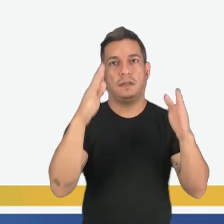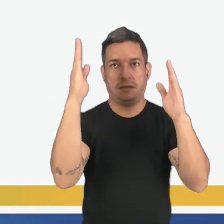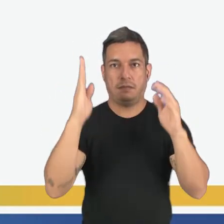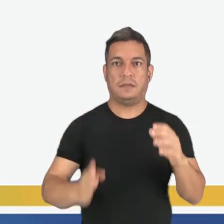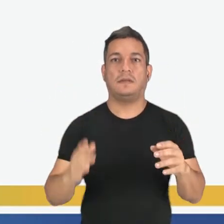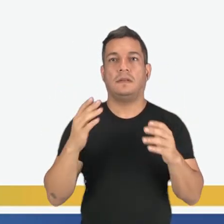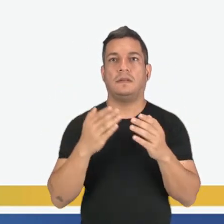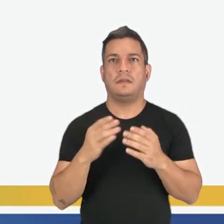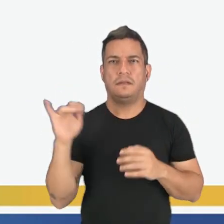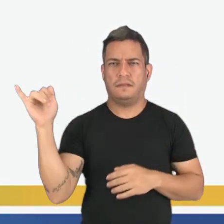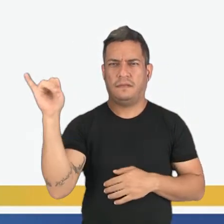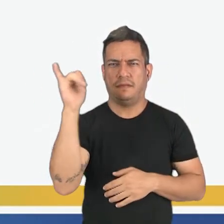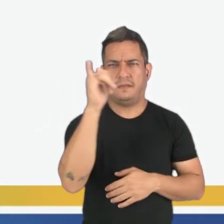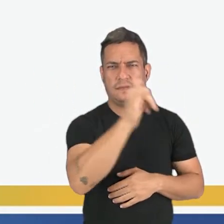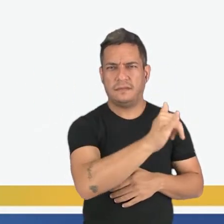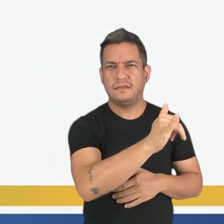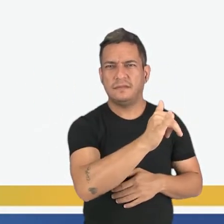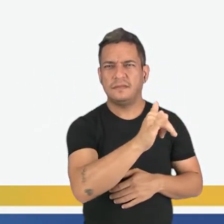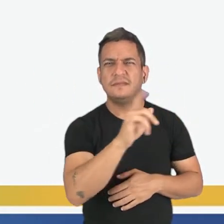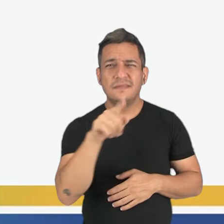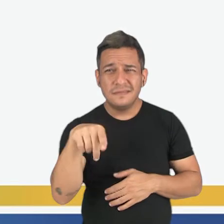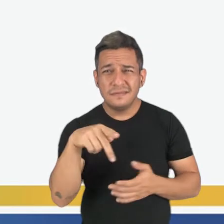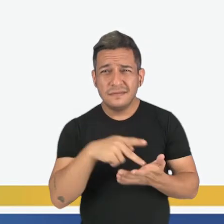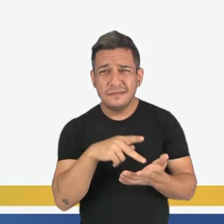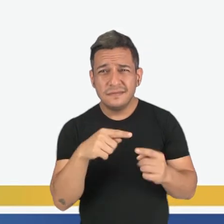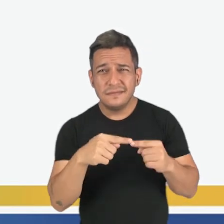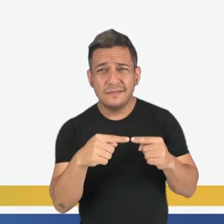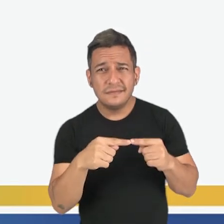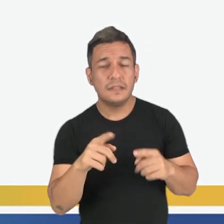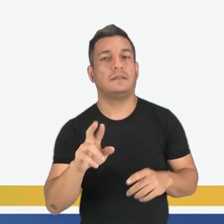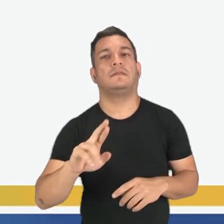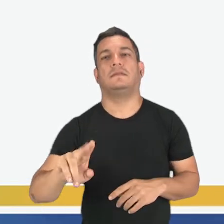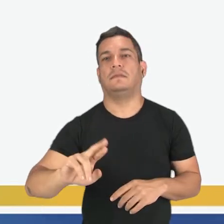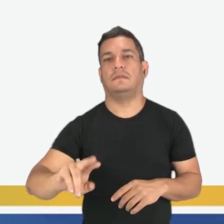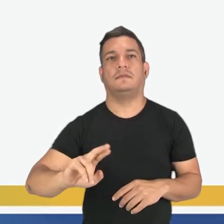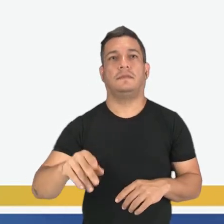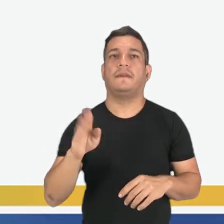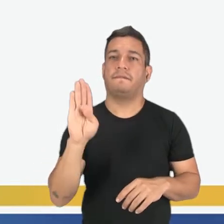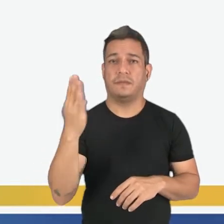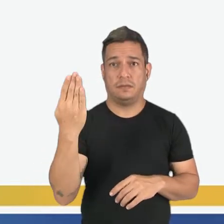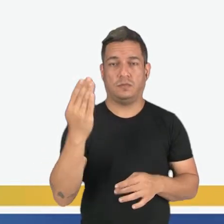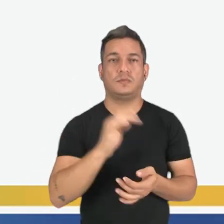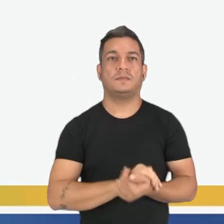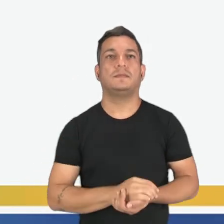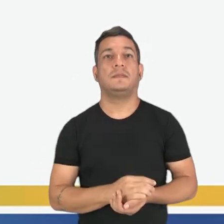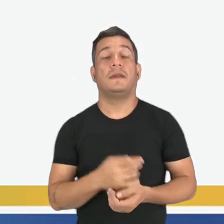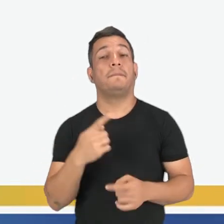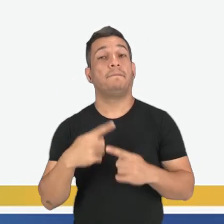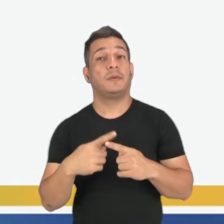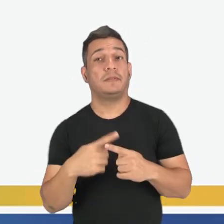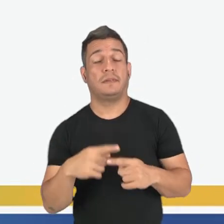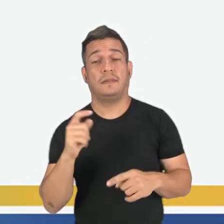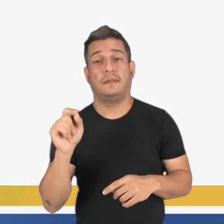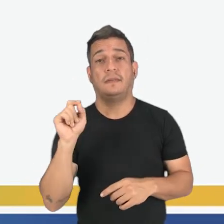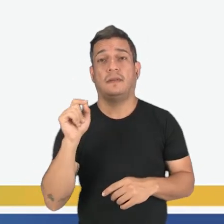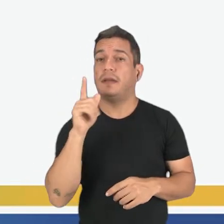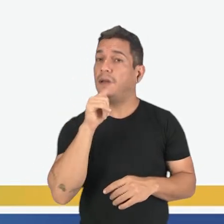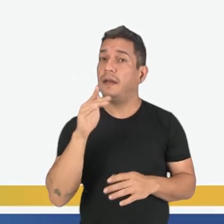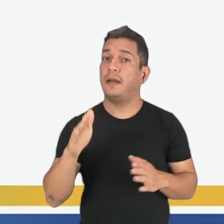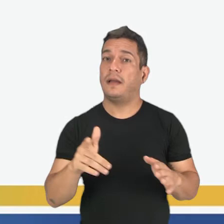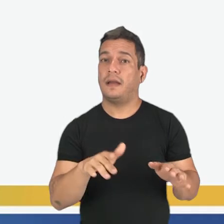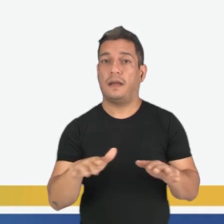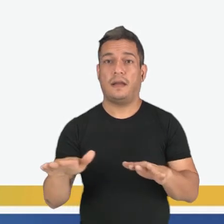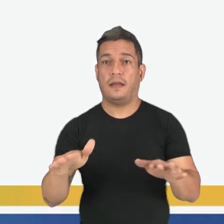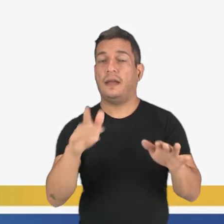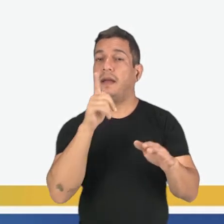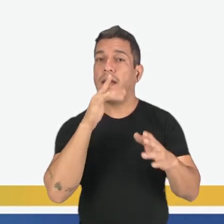vias aéreas. Vias aéreas? Não, falso. Foi porque era por águas,